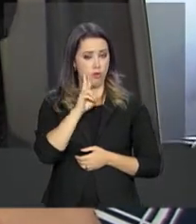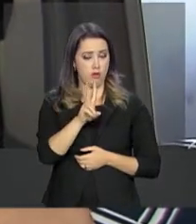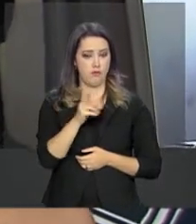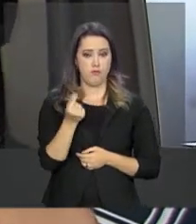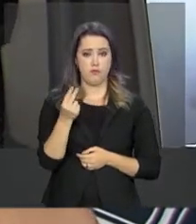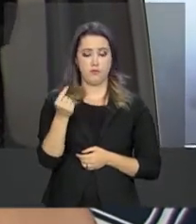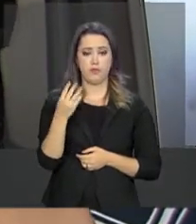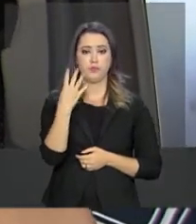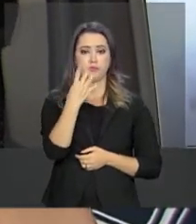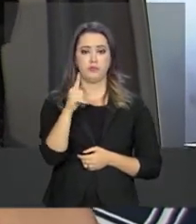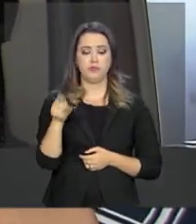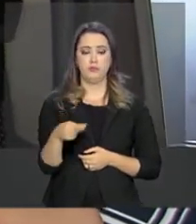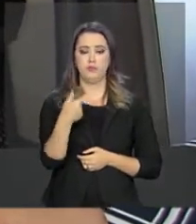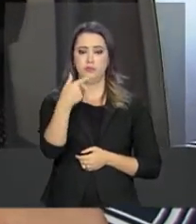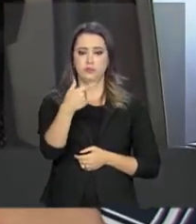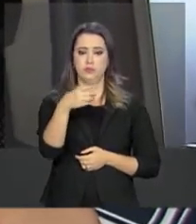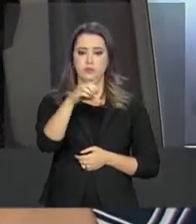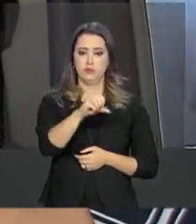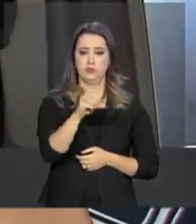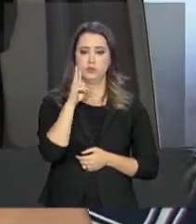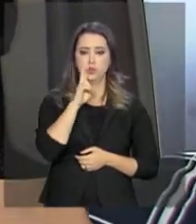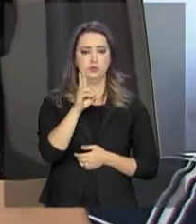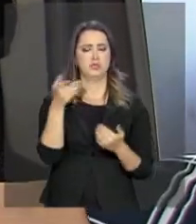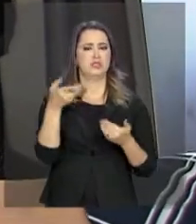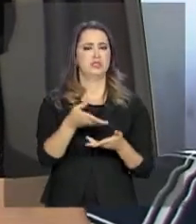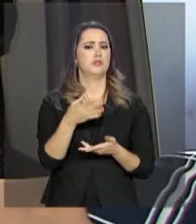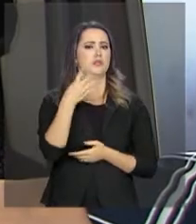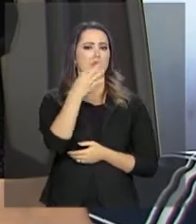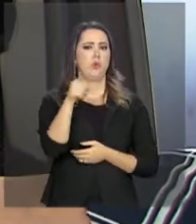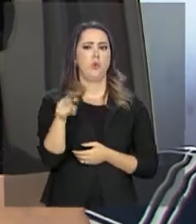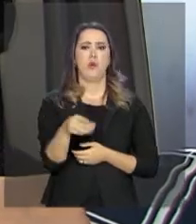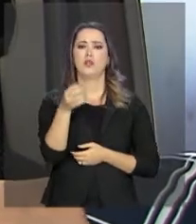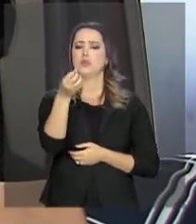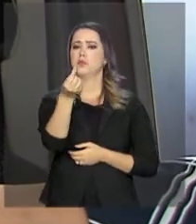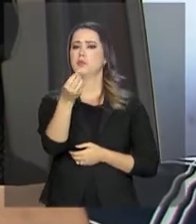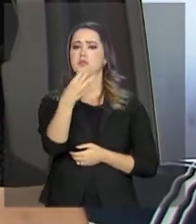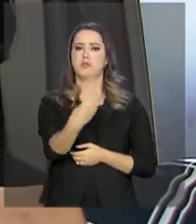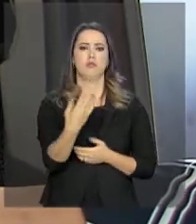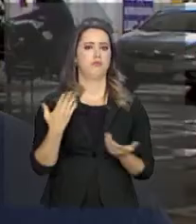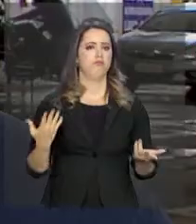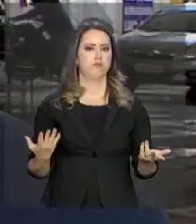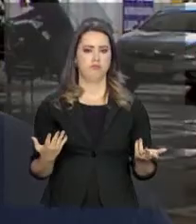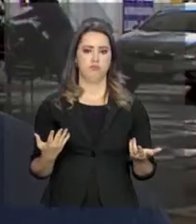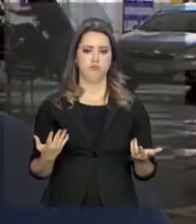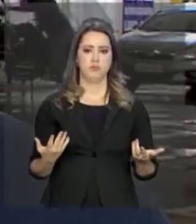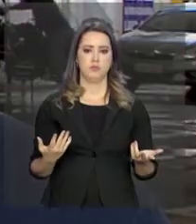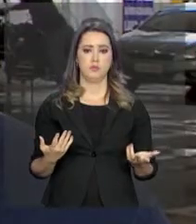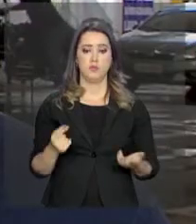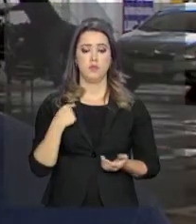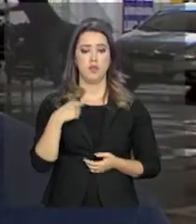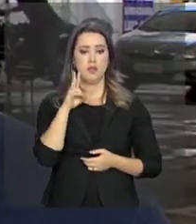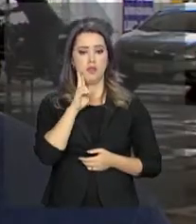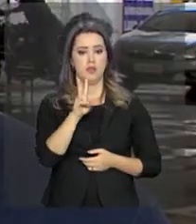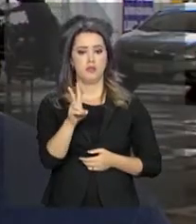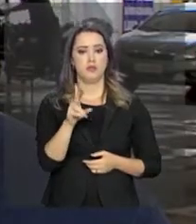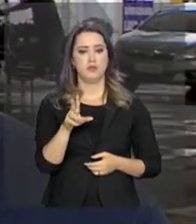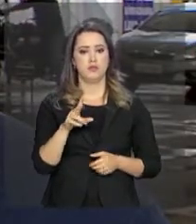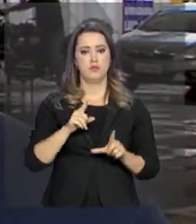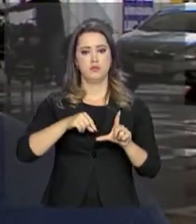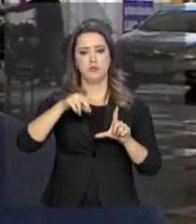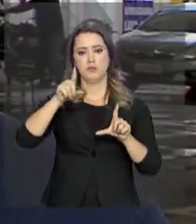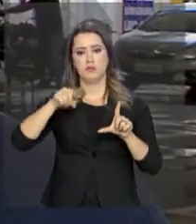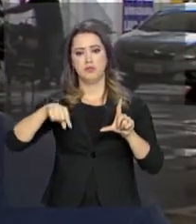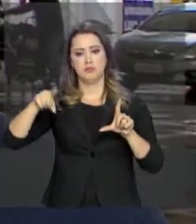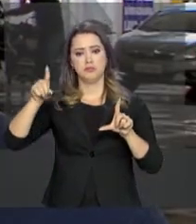4 29 e aqui você vê preço de 4 63 e por aí fora eu cheguei a ver variação